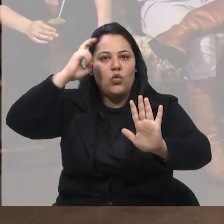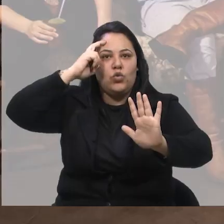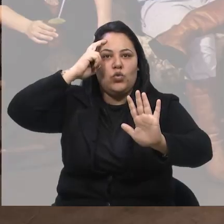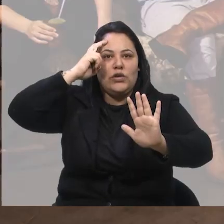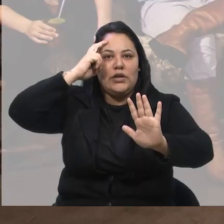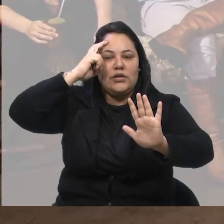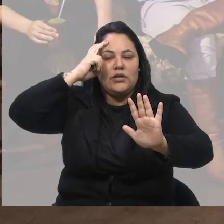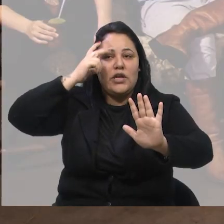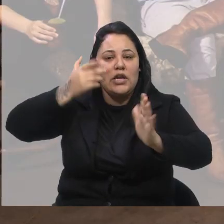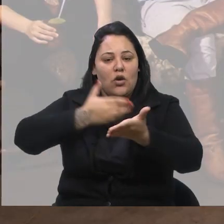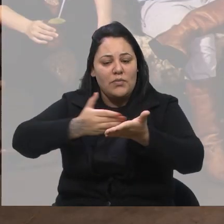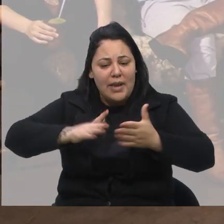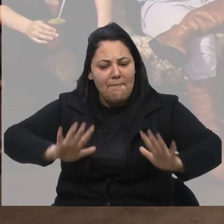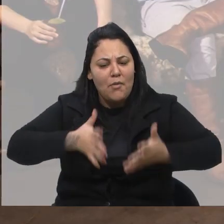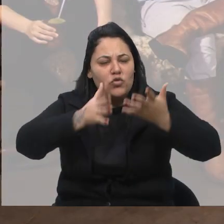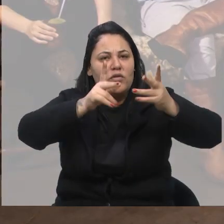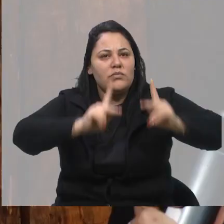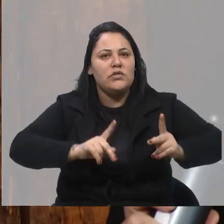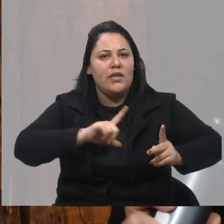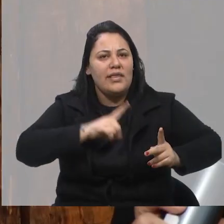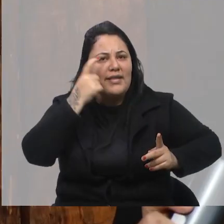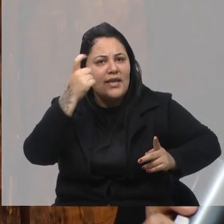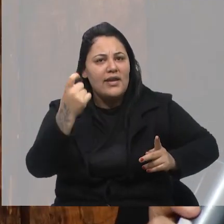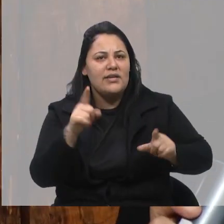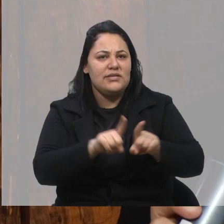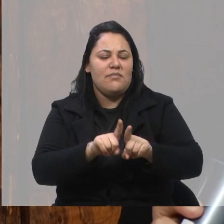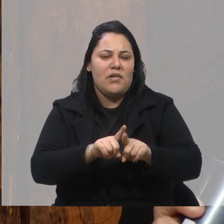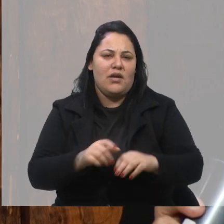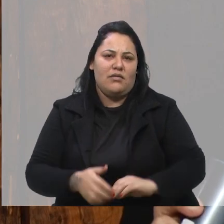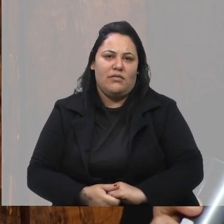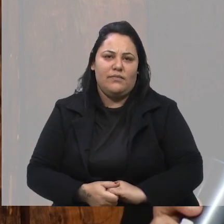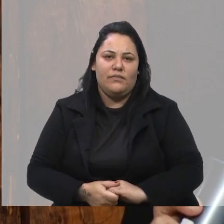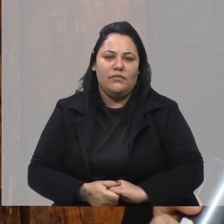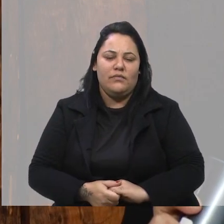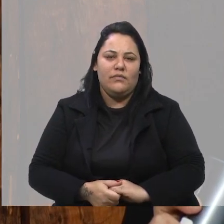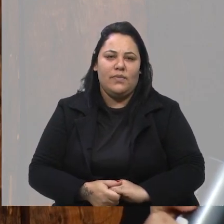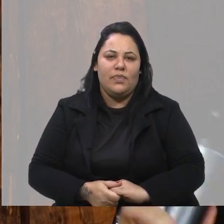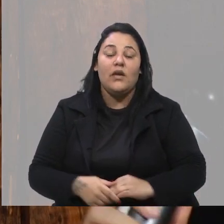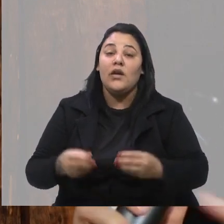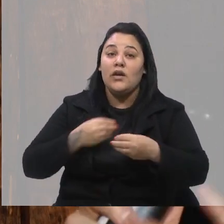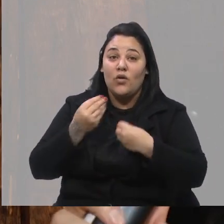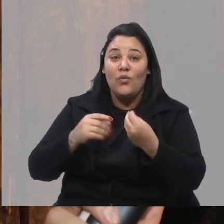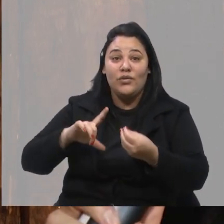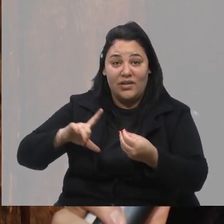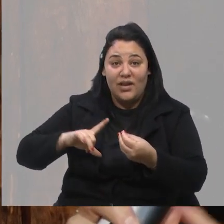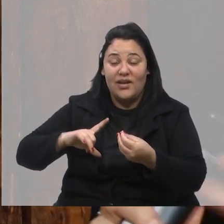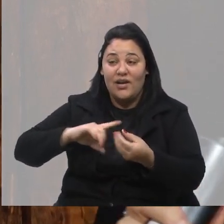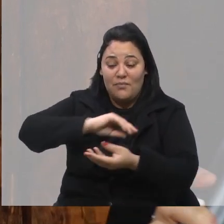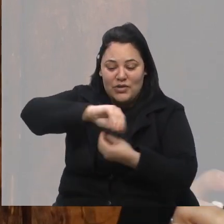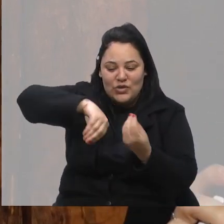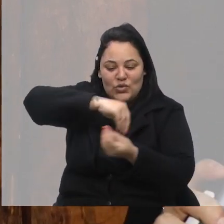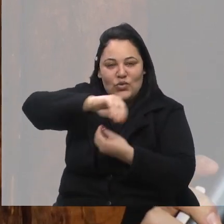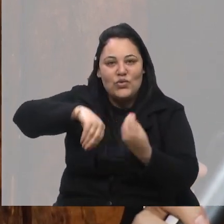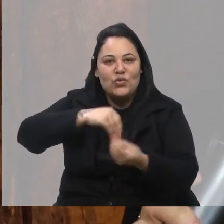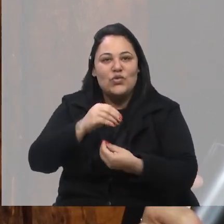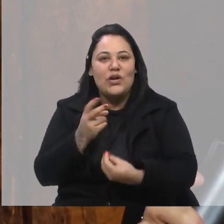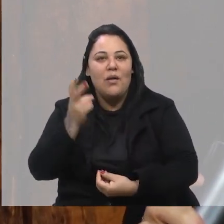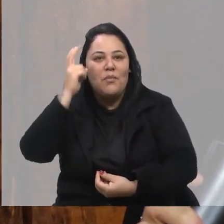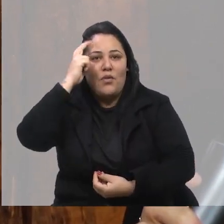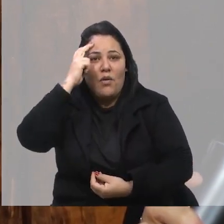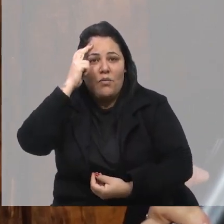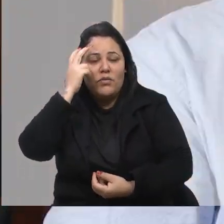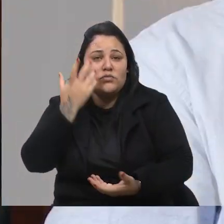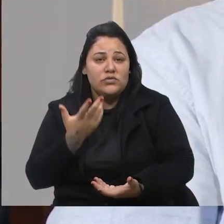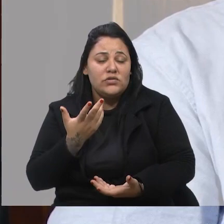maior. E como também existe essa mistura das próprias culturas, né? O sertanejo funk é uma